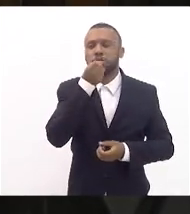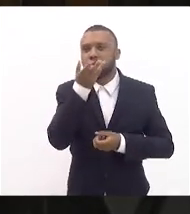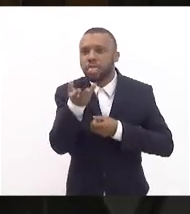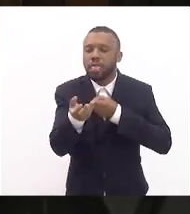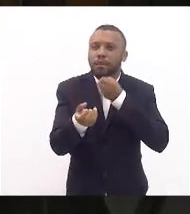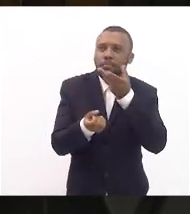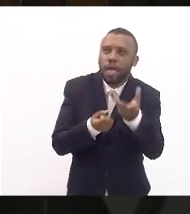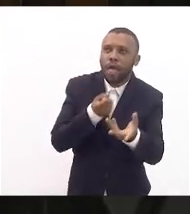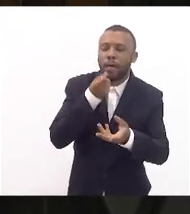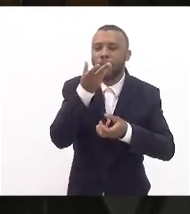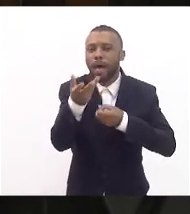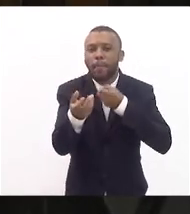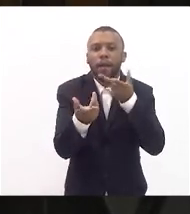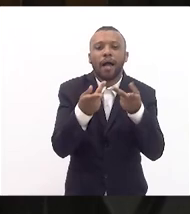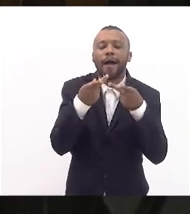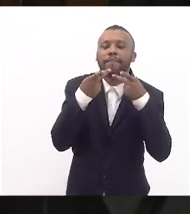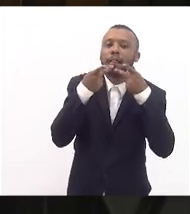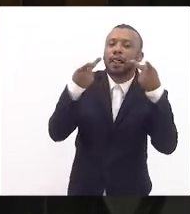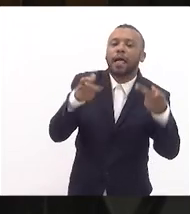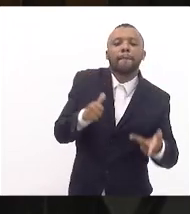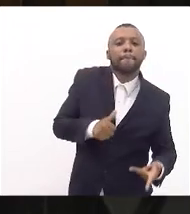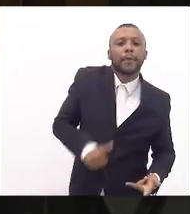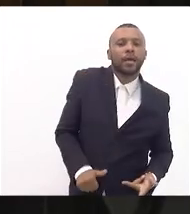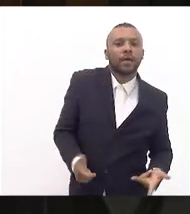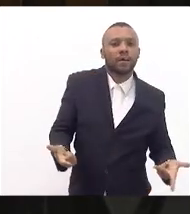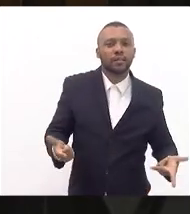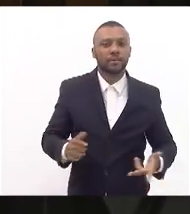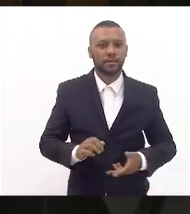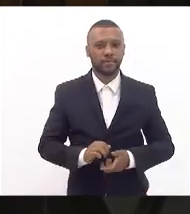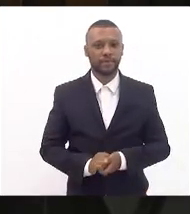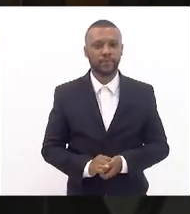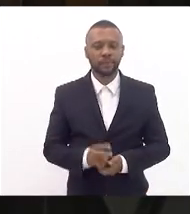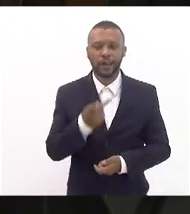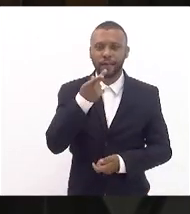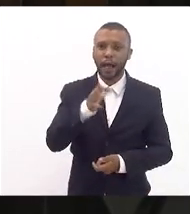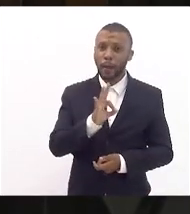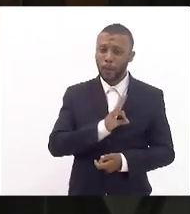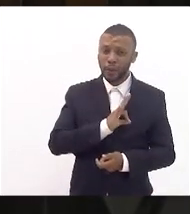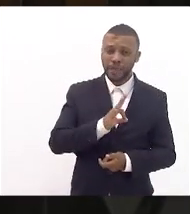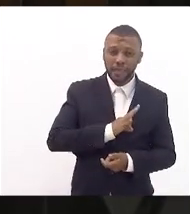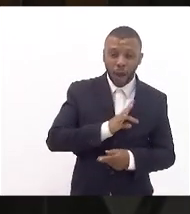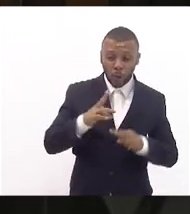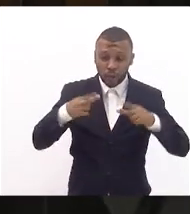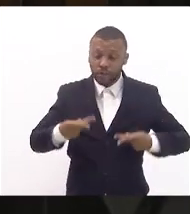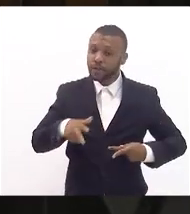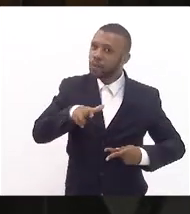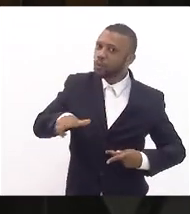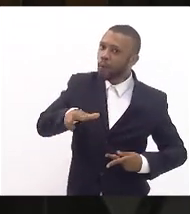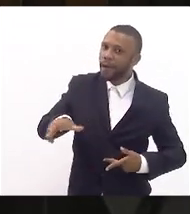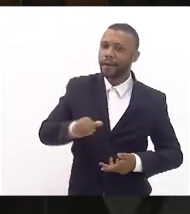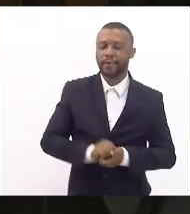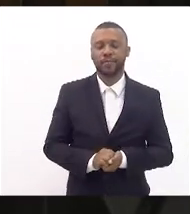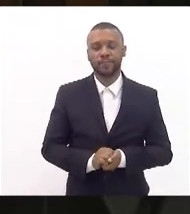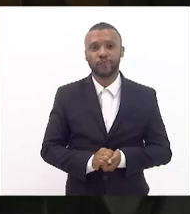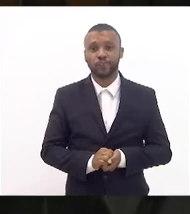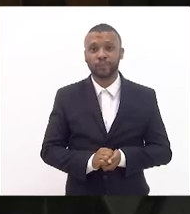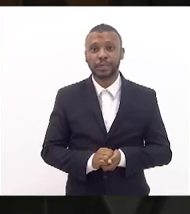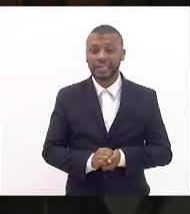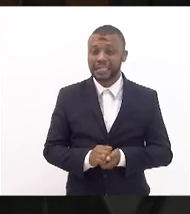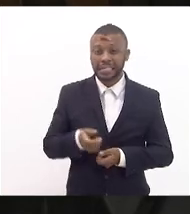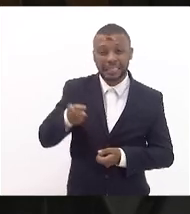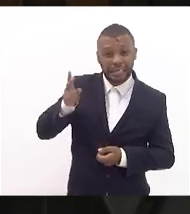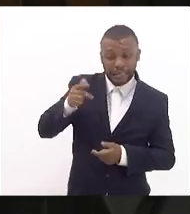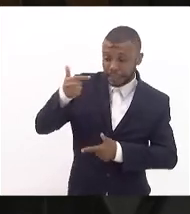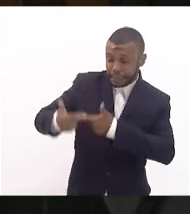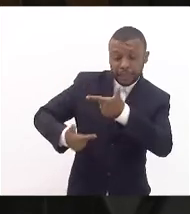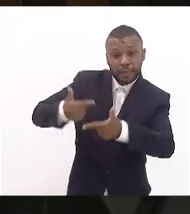vomitar, para falar merda. Falar que policial não é gente. Quem está nas ruas 24